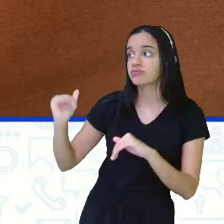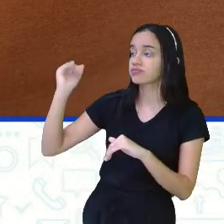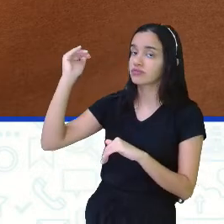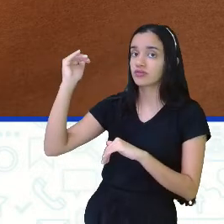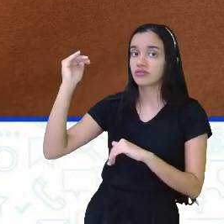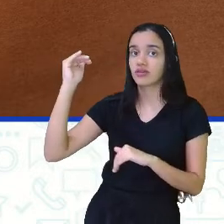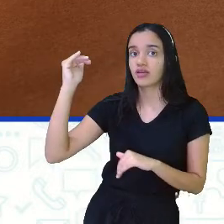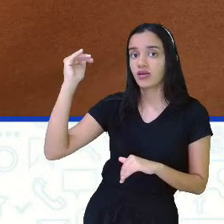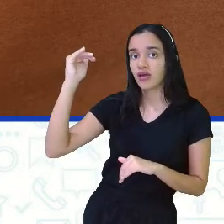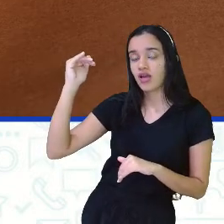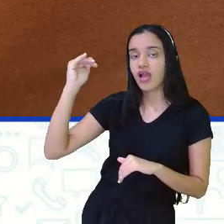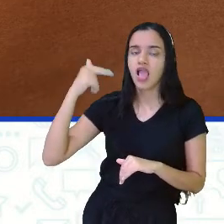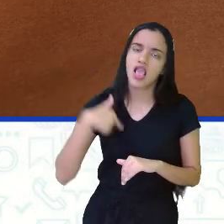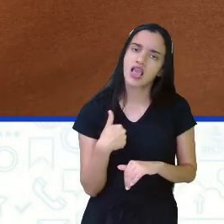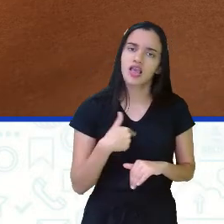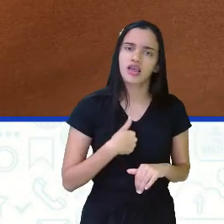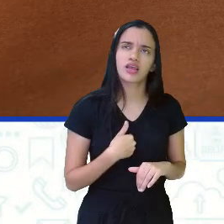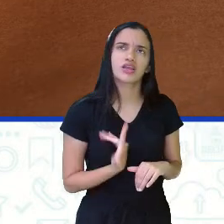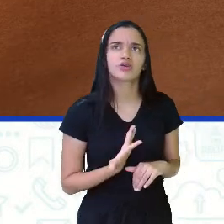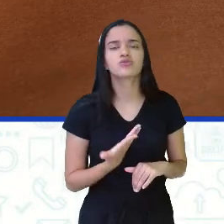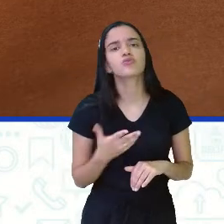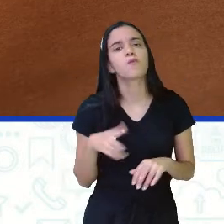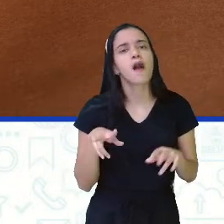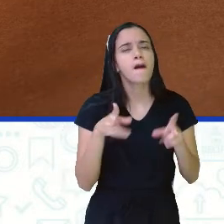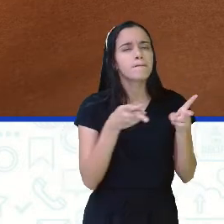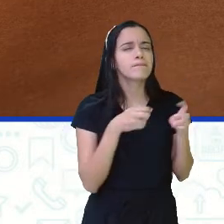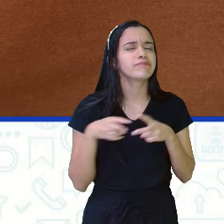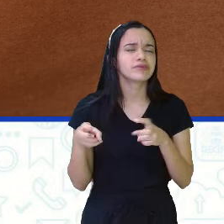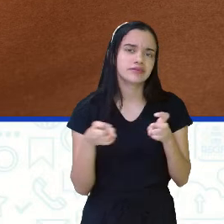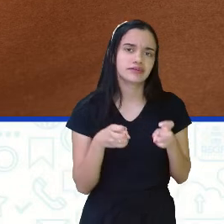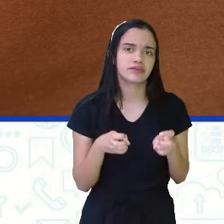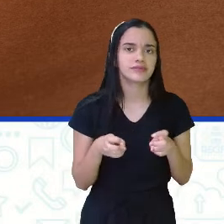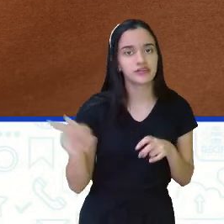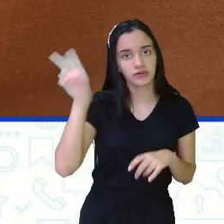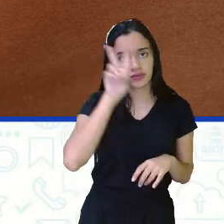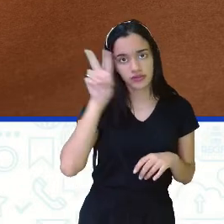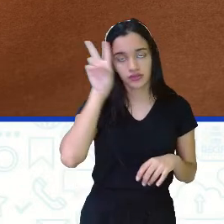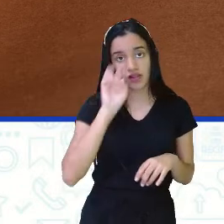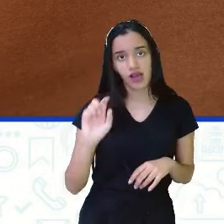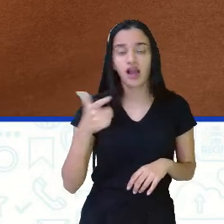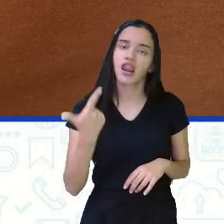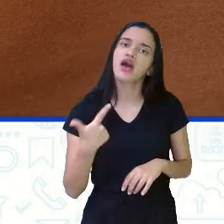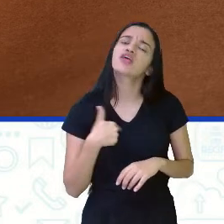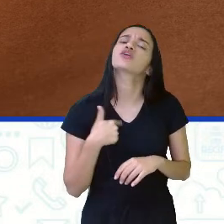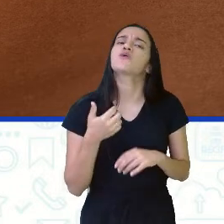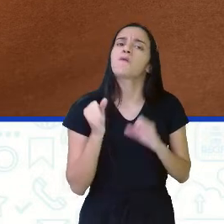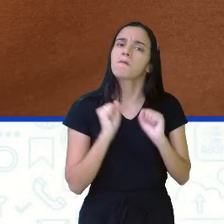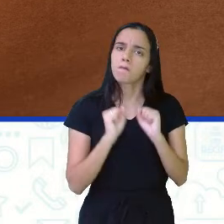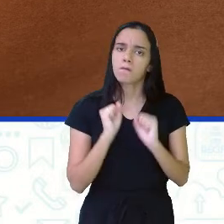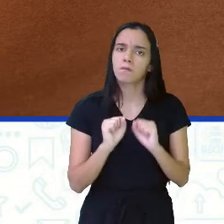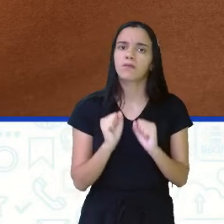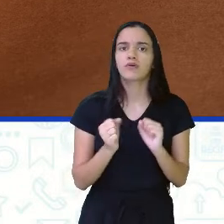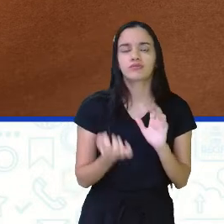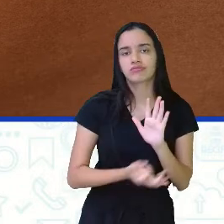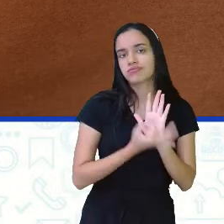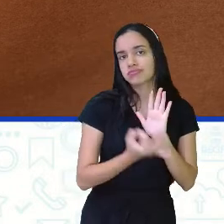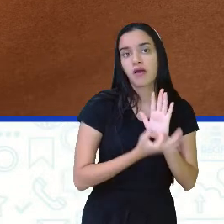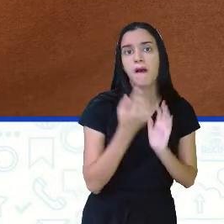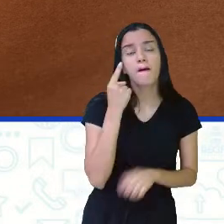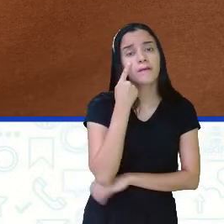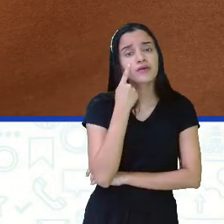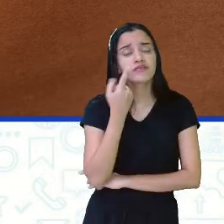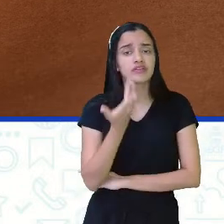aqui eu parto muito mais de uma percepção histórica, claro, eu posso citar fontes históricas, mas